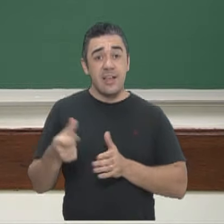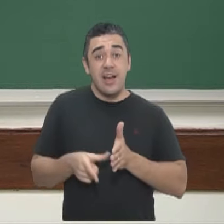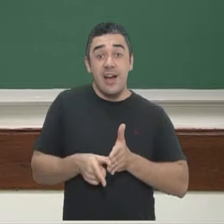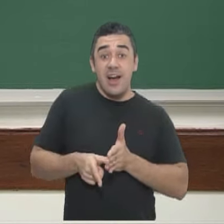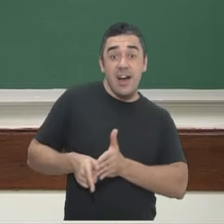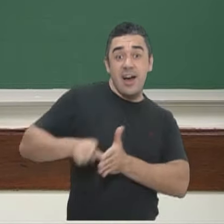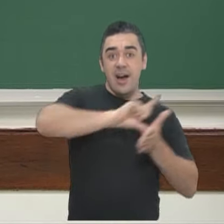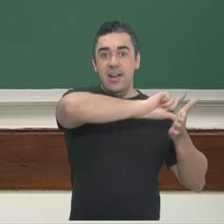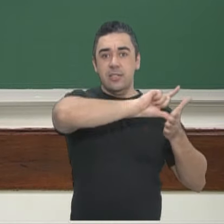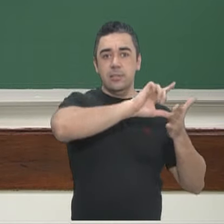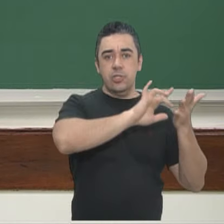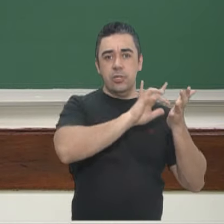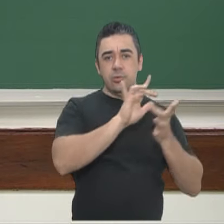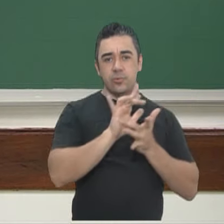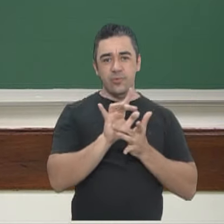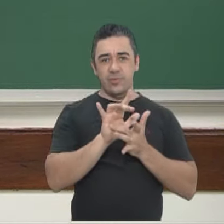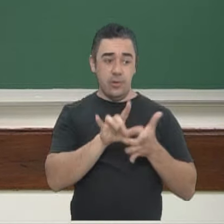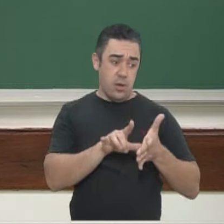de Cristo.